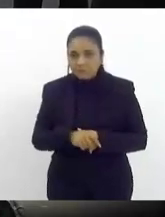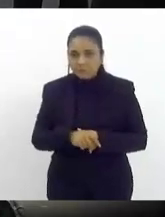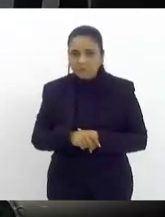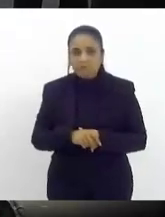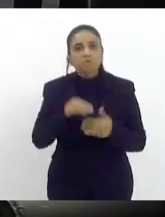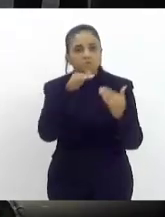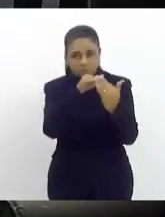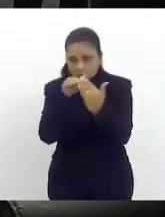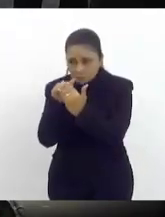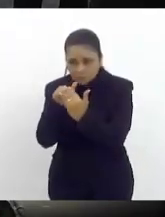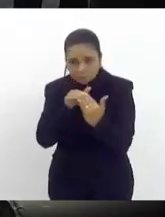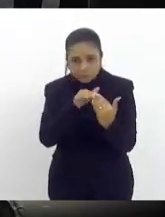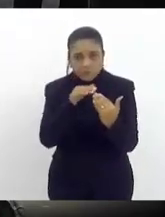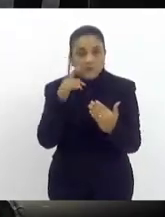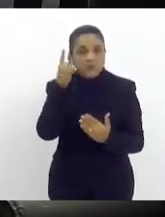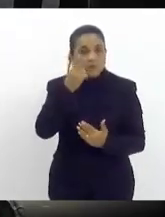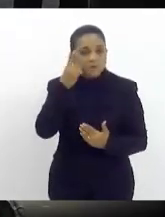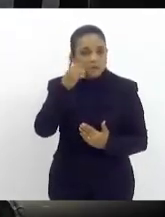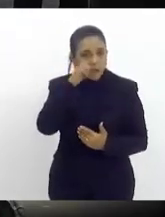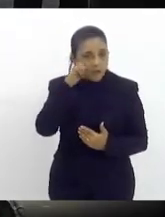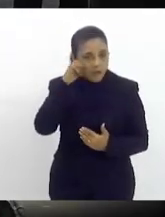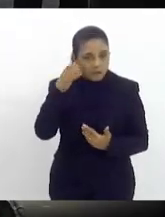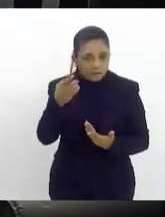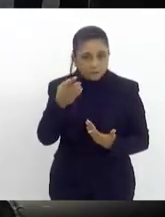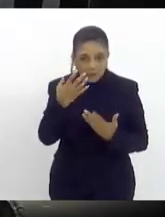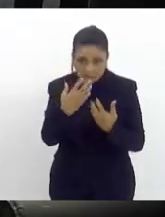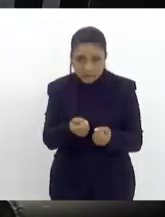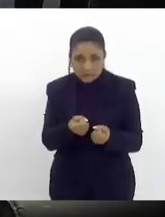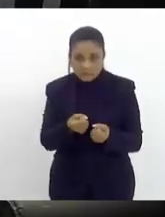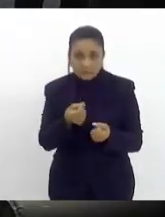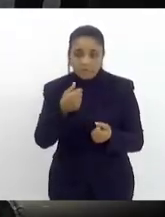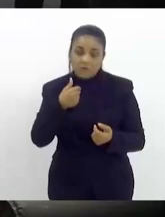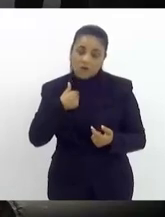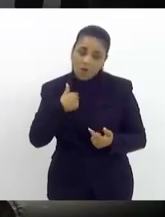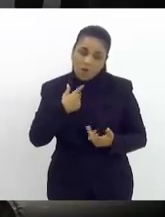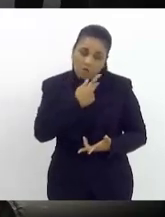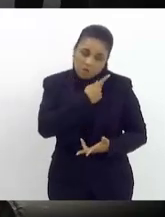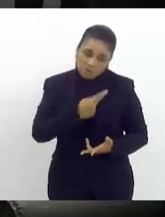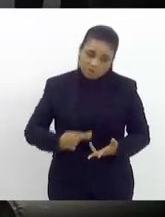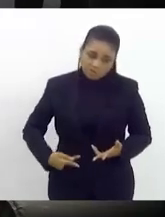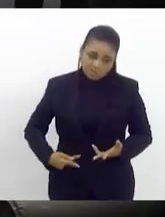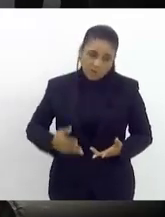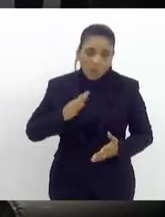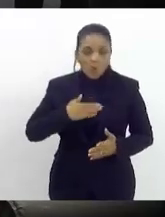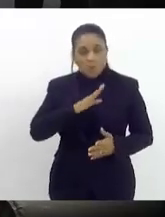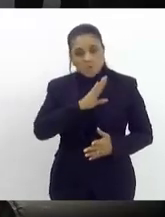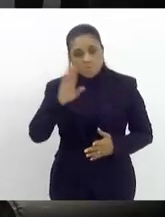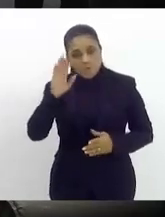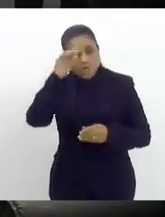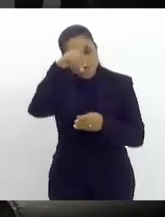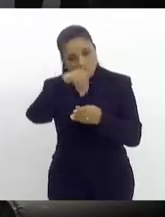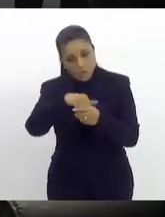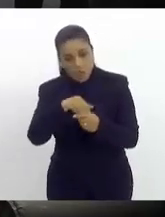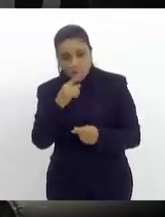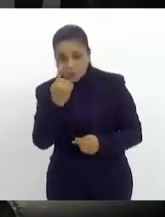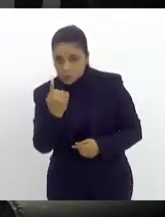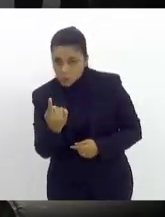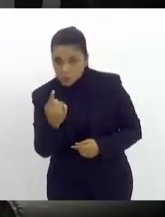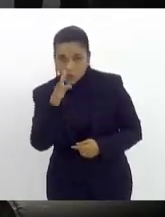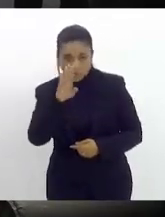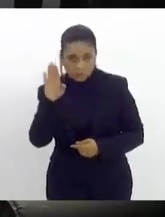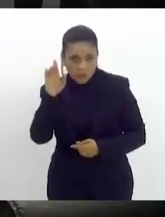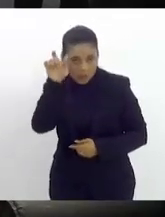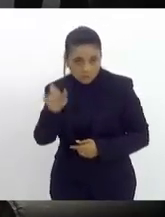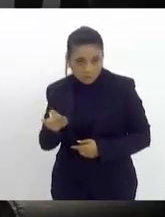De acordo, deputada Élica. Presidente, eu prefiro votar primeiro em um e depois